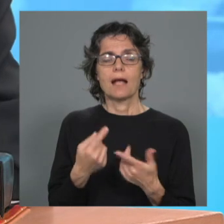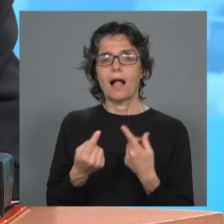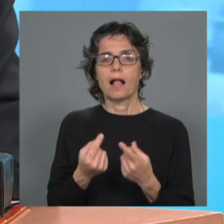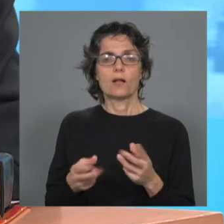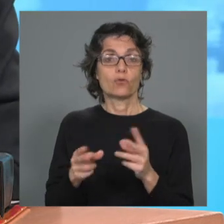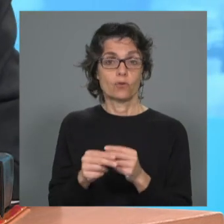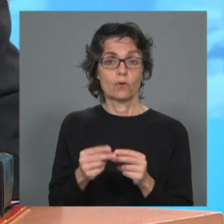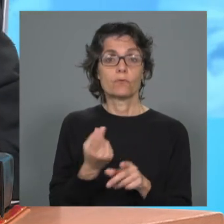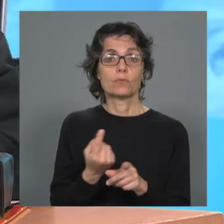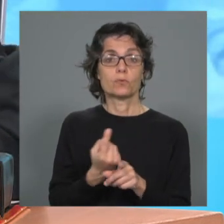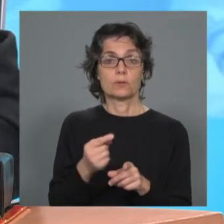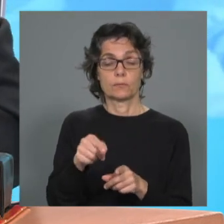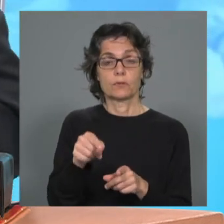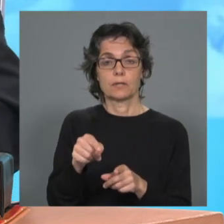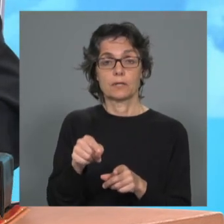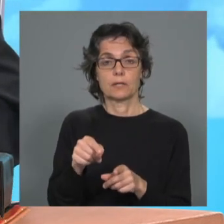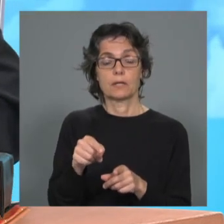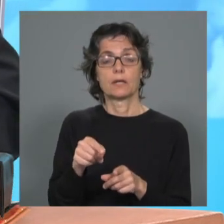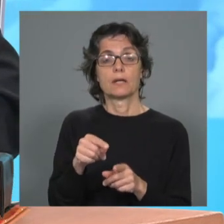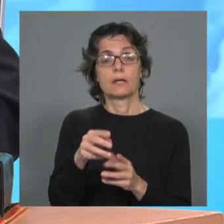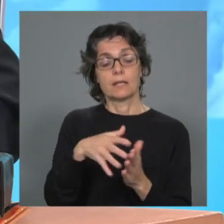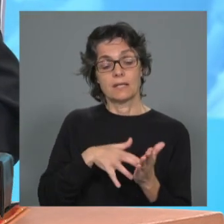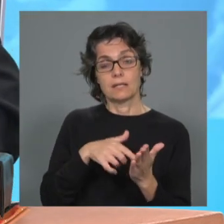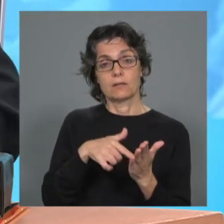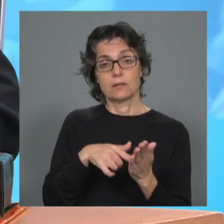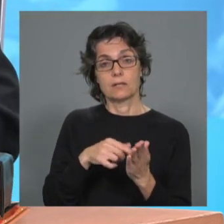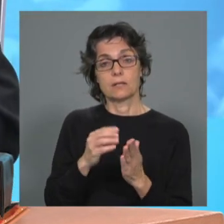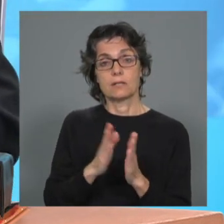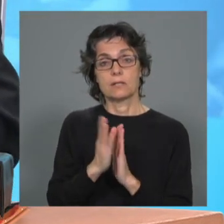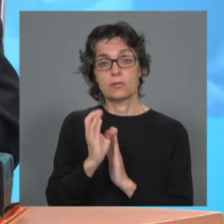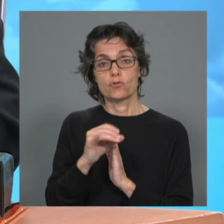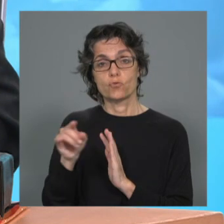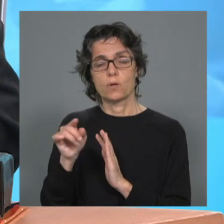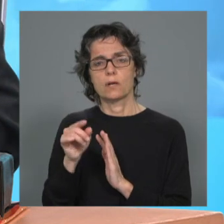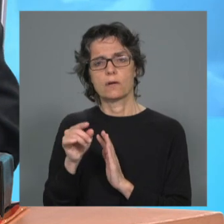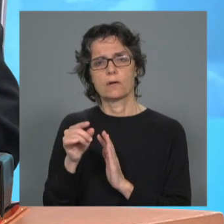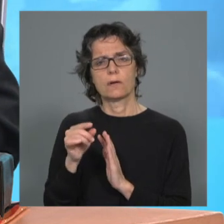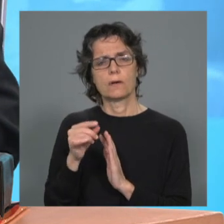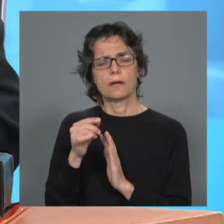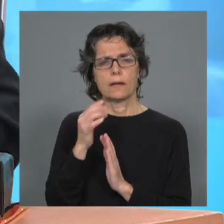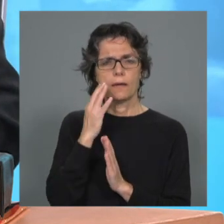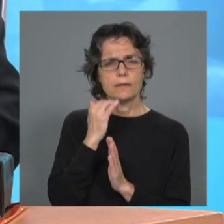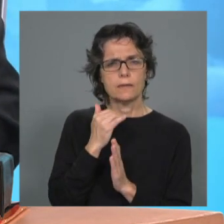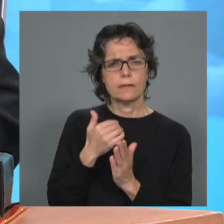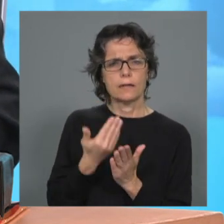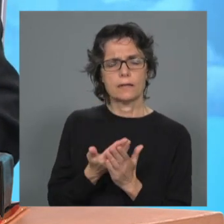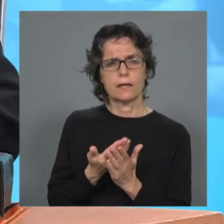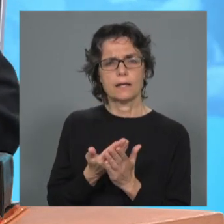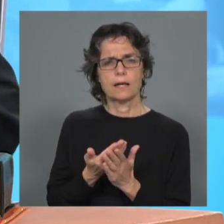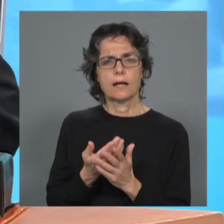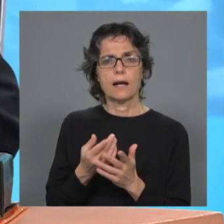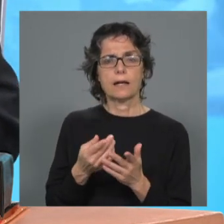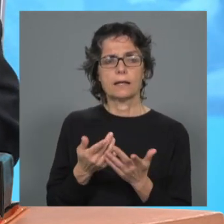uma das preocupações na narrativa João é superar efetivamente as heresias do gnosticismo e